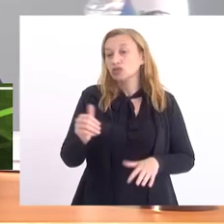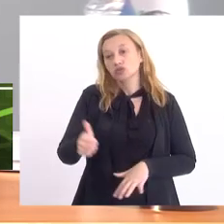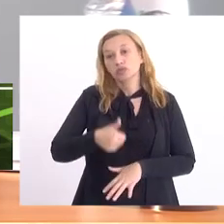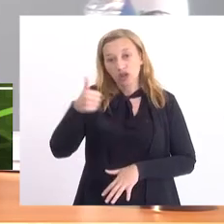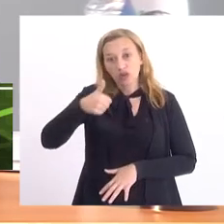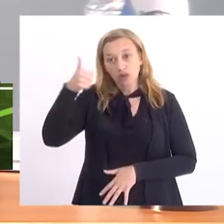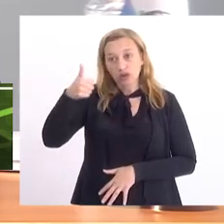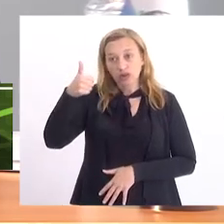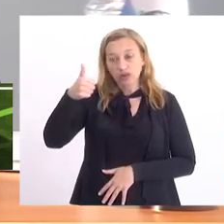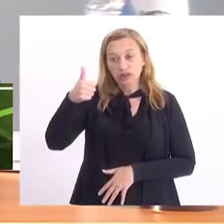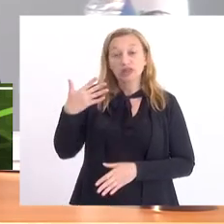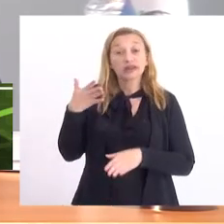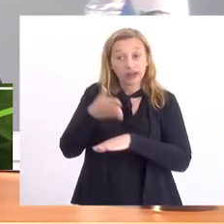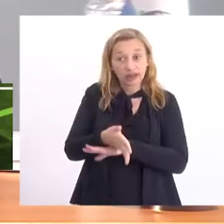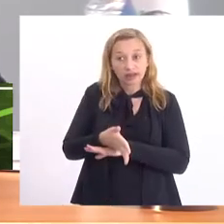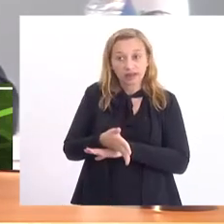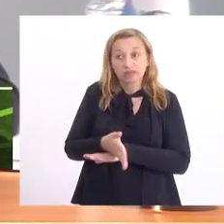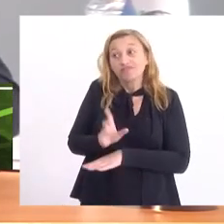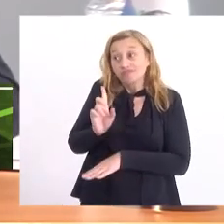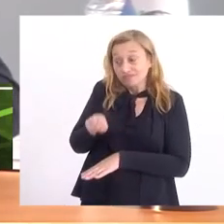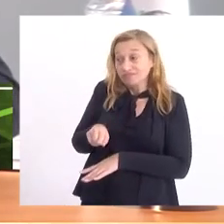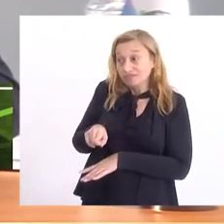melhores é que entram. É assim,